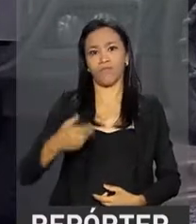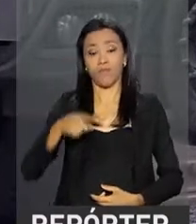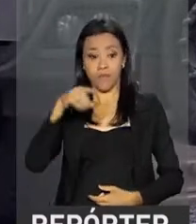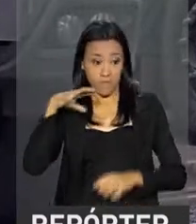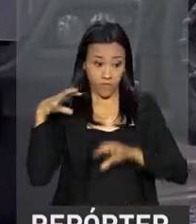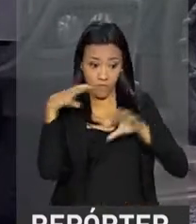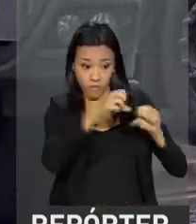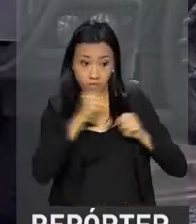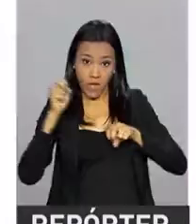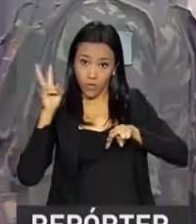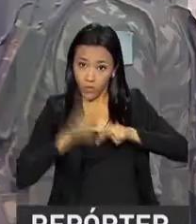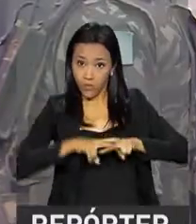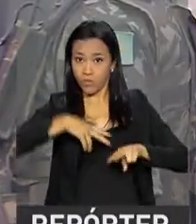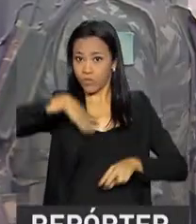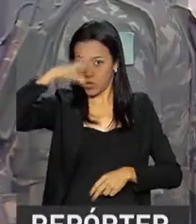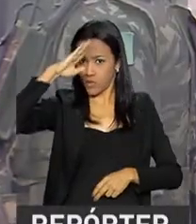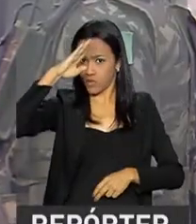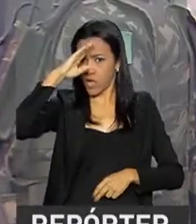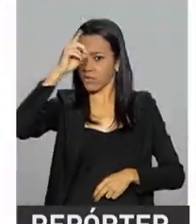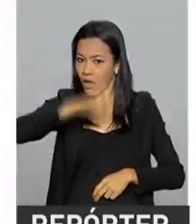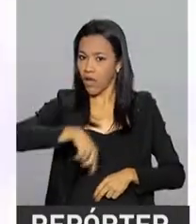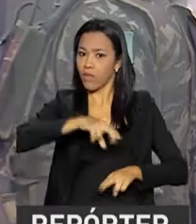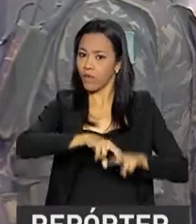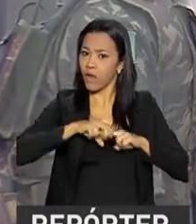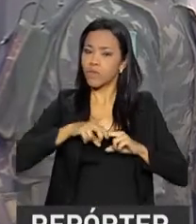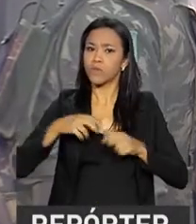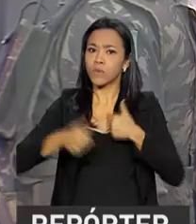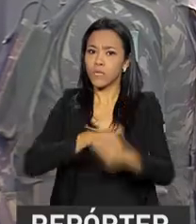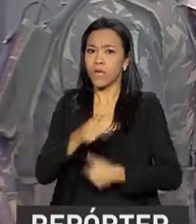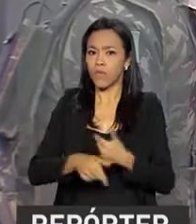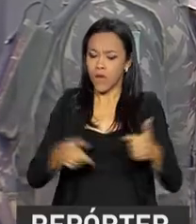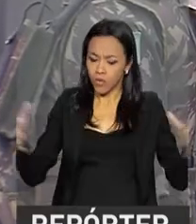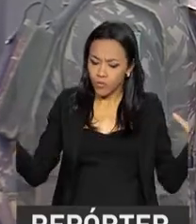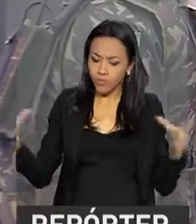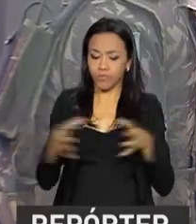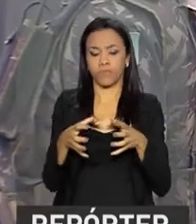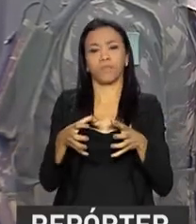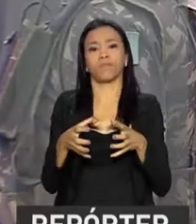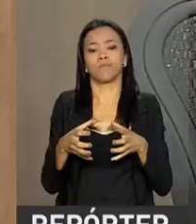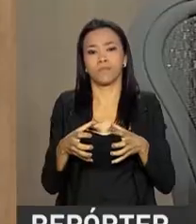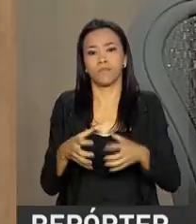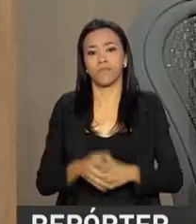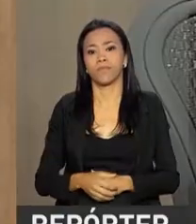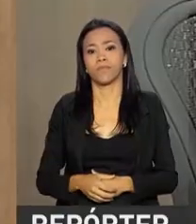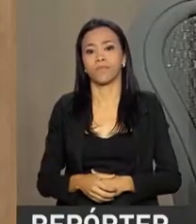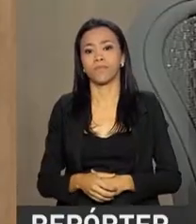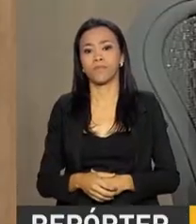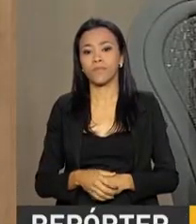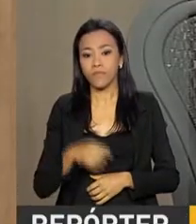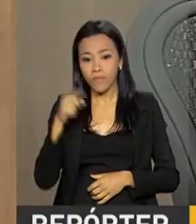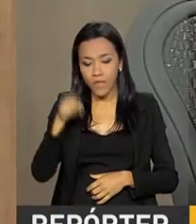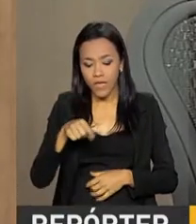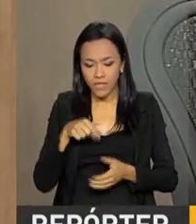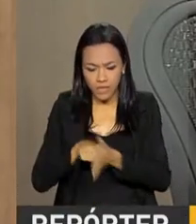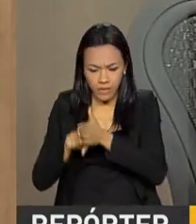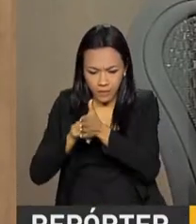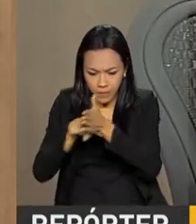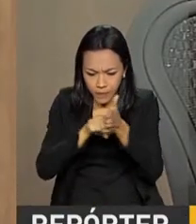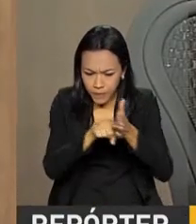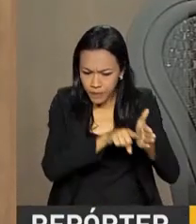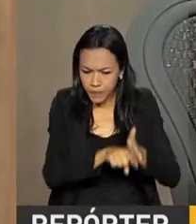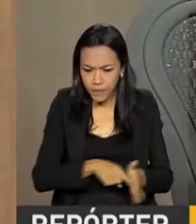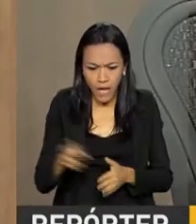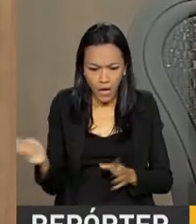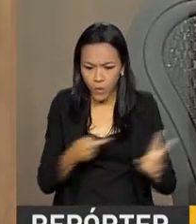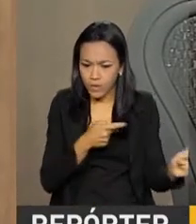do soldado durante a operação é fruto do trabalho integrado entre as forças de segurança as investigações acontecem